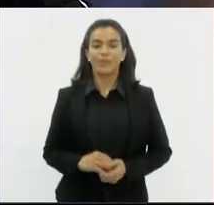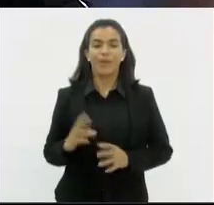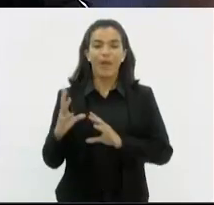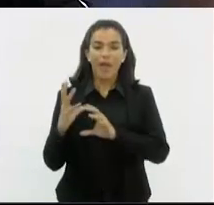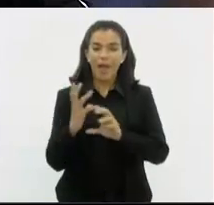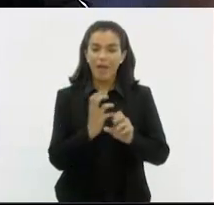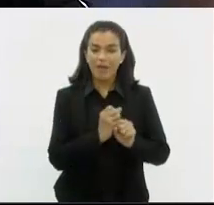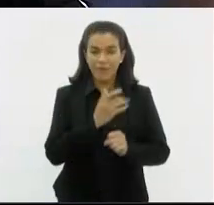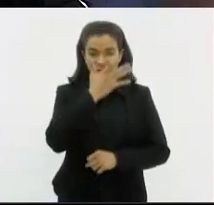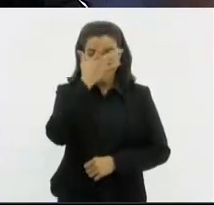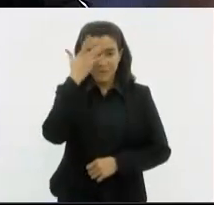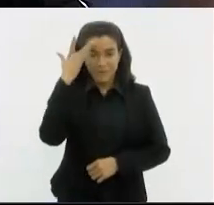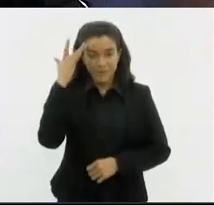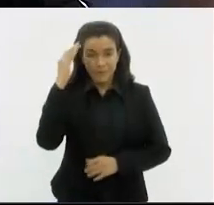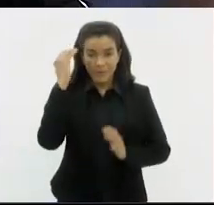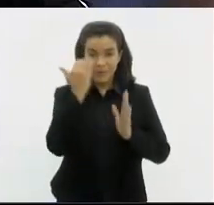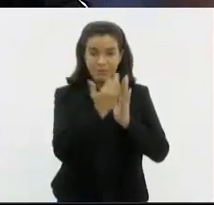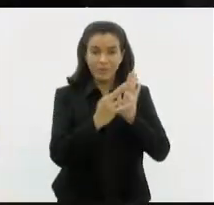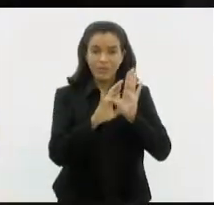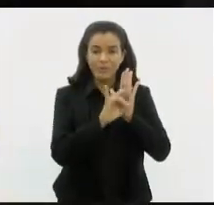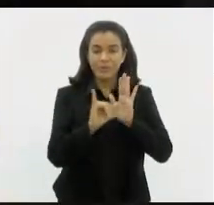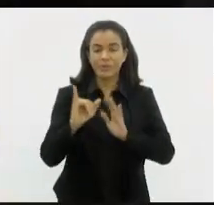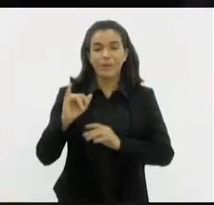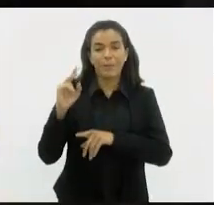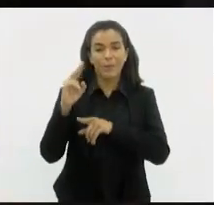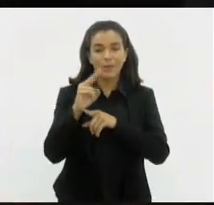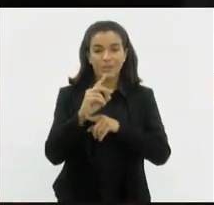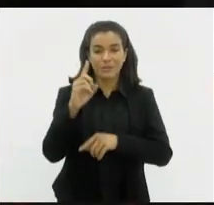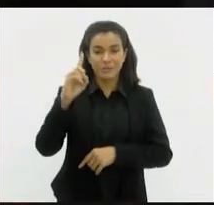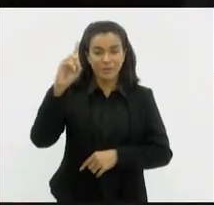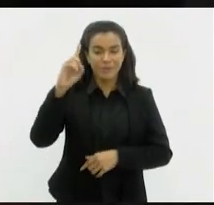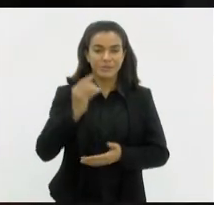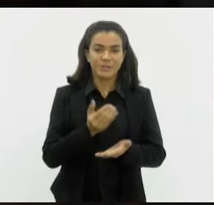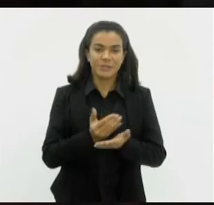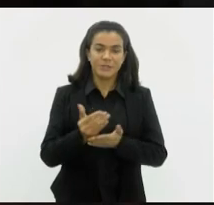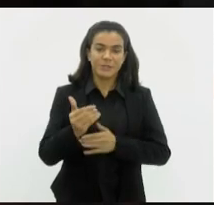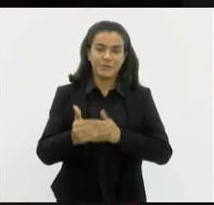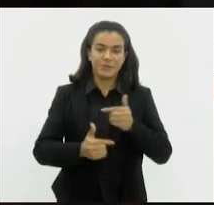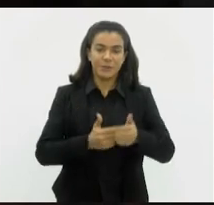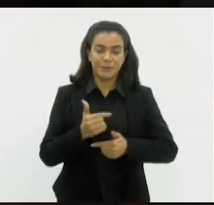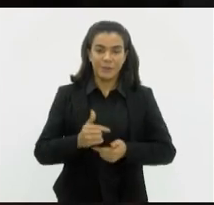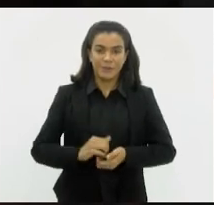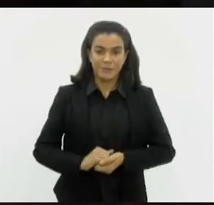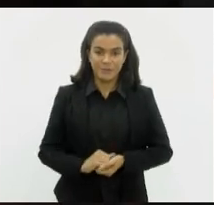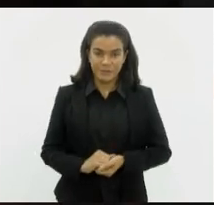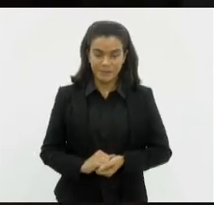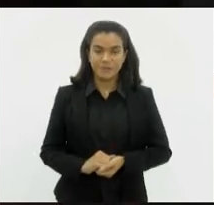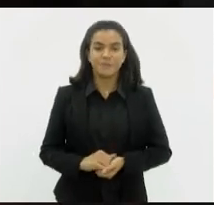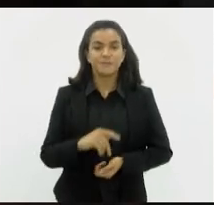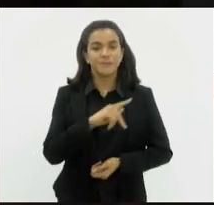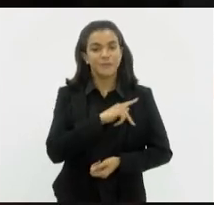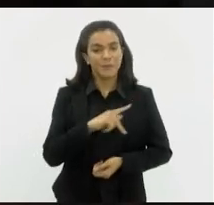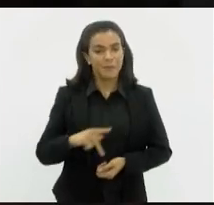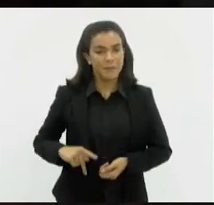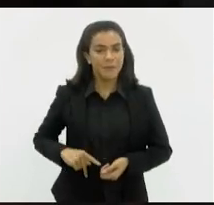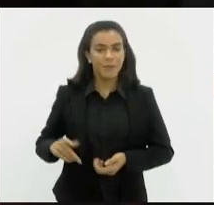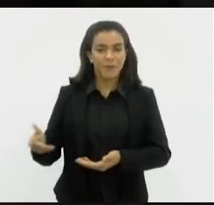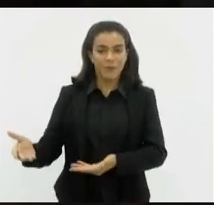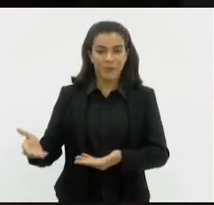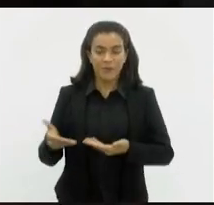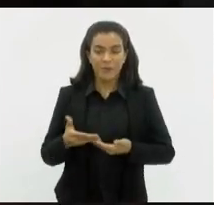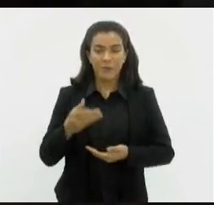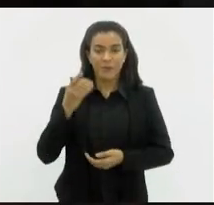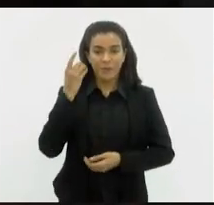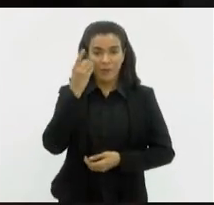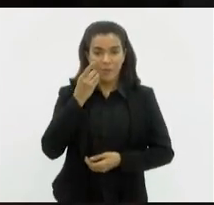Havendo o número legal e sobre a proteção de Deus, iniciamos o nosso trabalho. A presidência convida o nobre